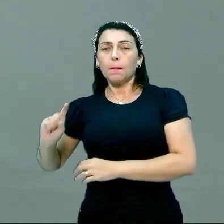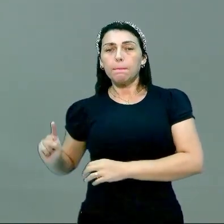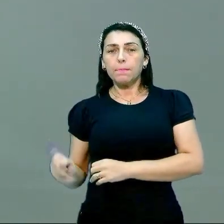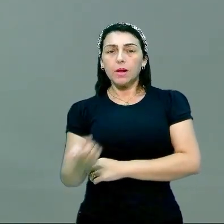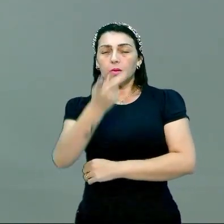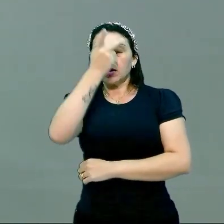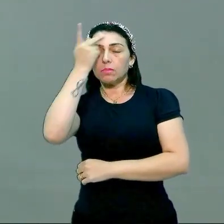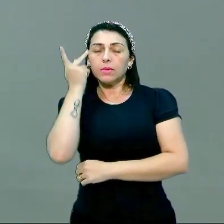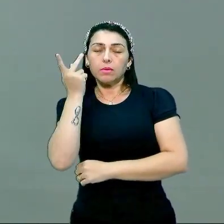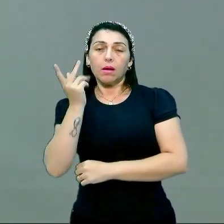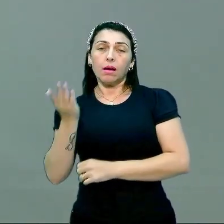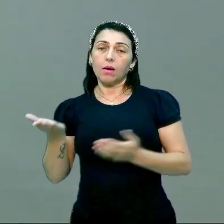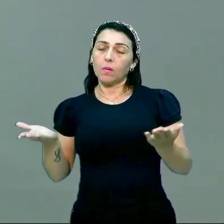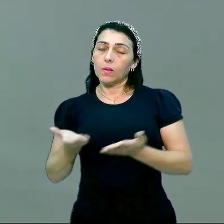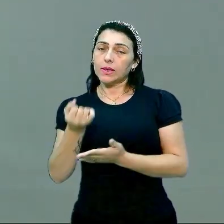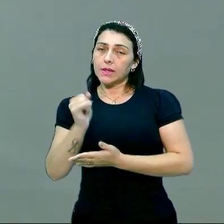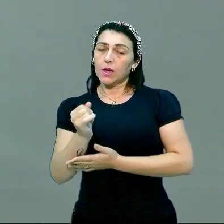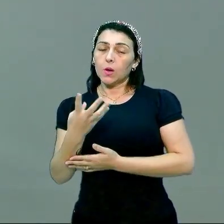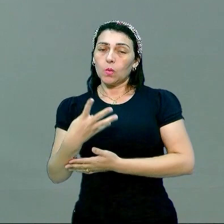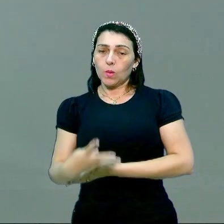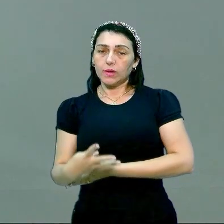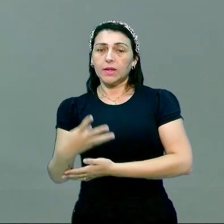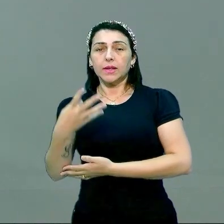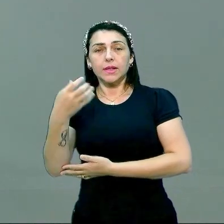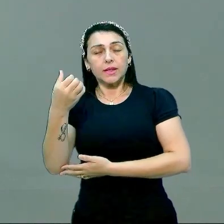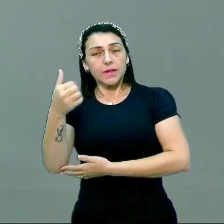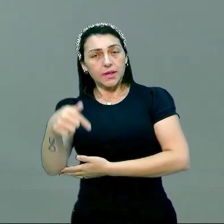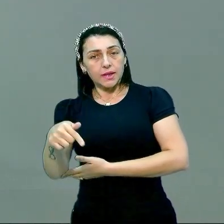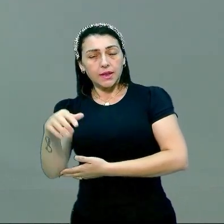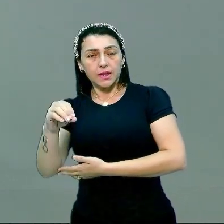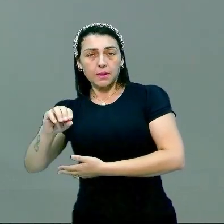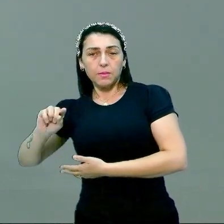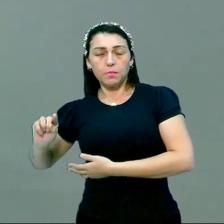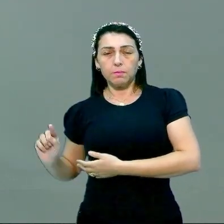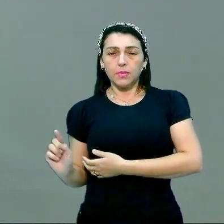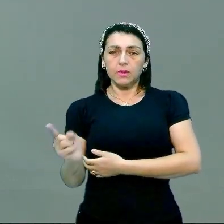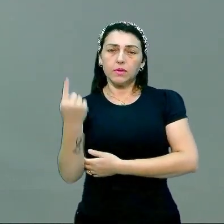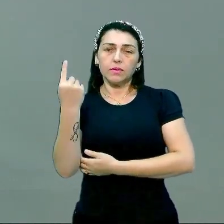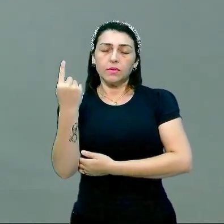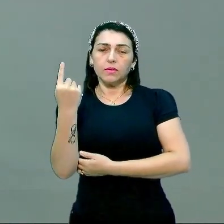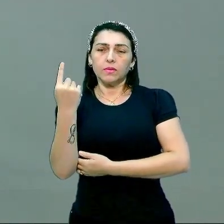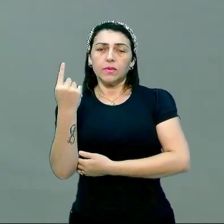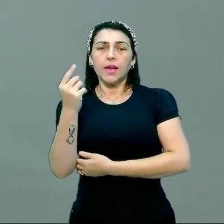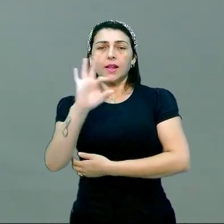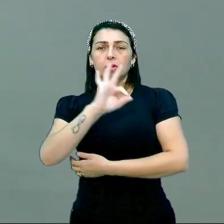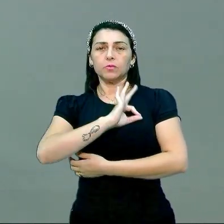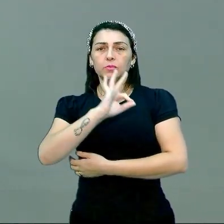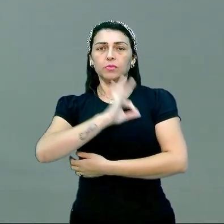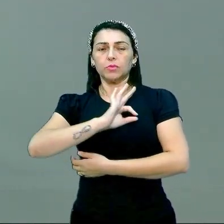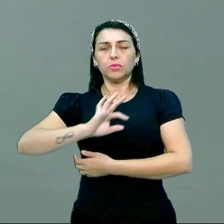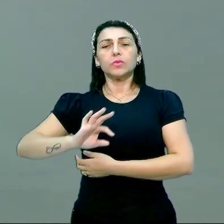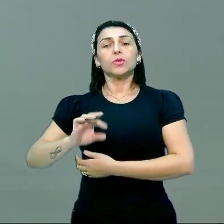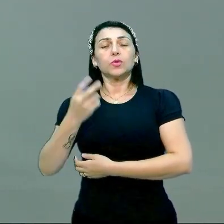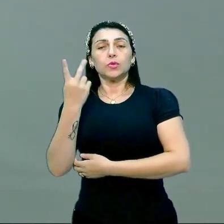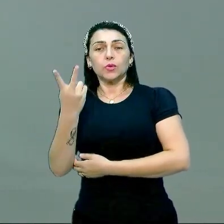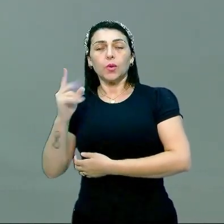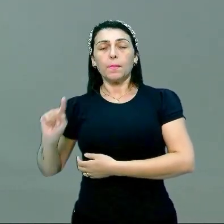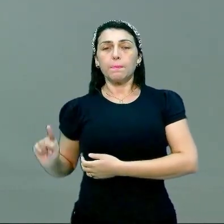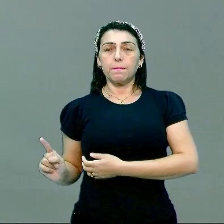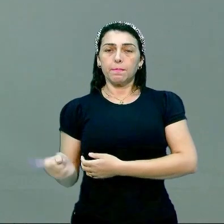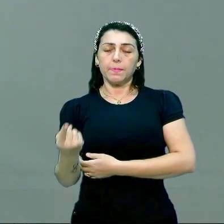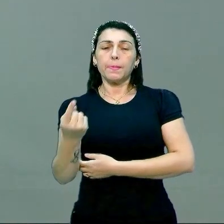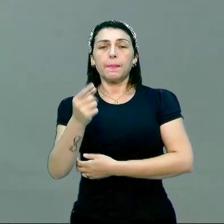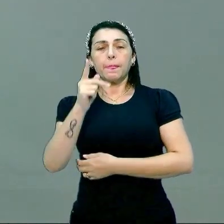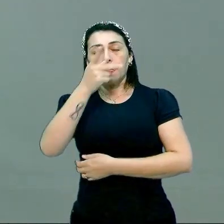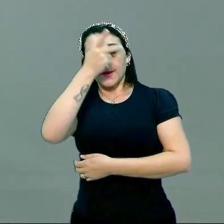pessoas. Agora, se você contar que 470 mil pessoas eram soldados, e 2 milhões